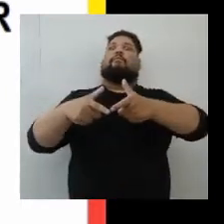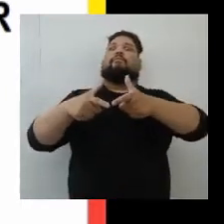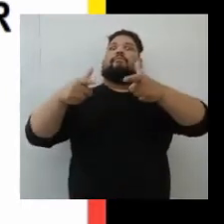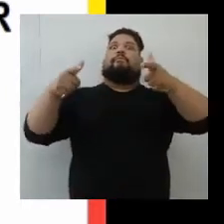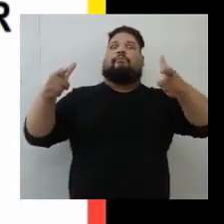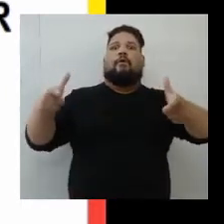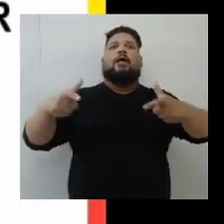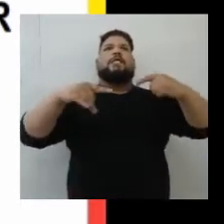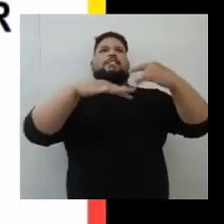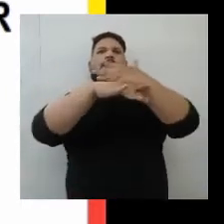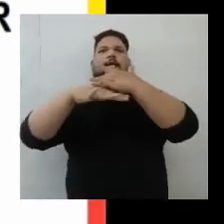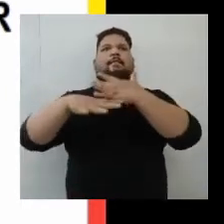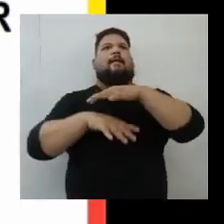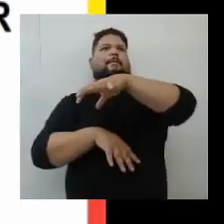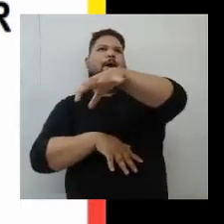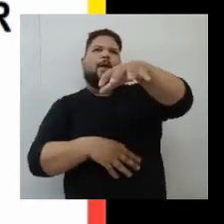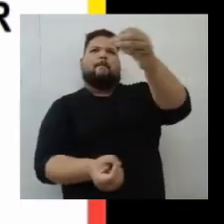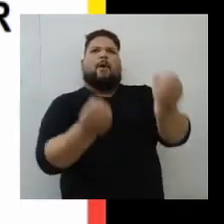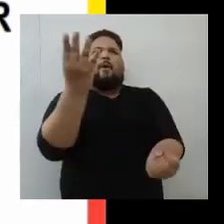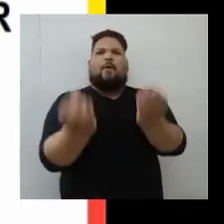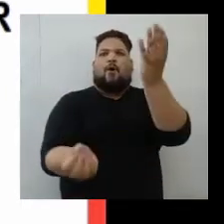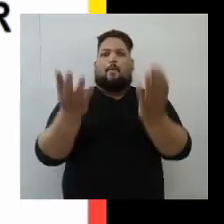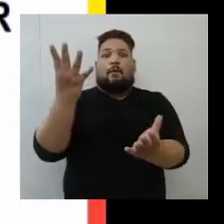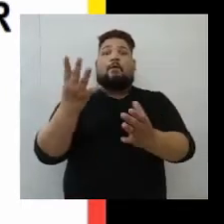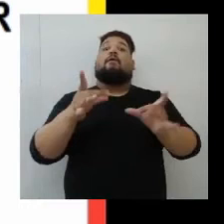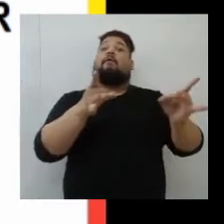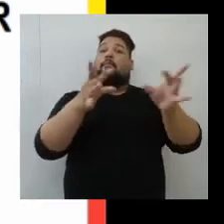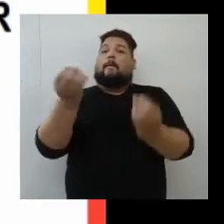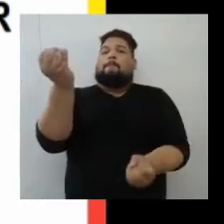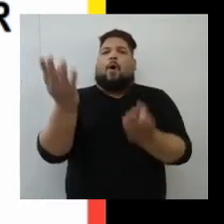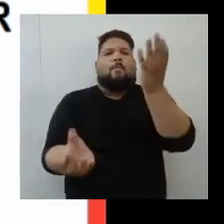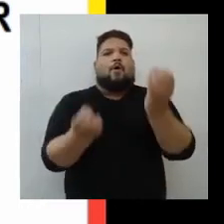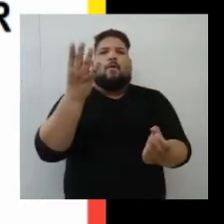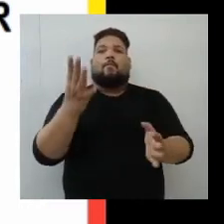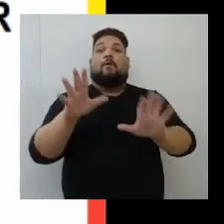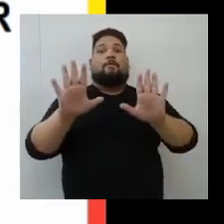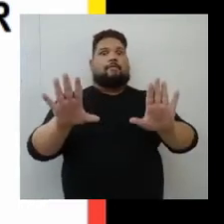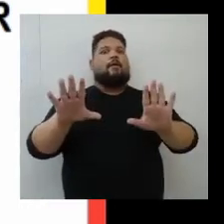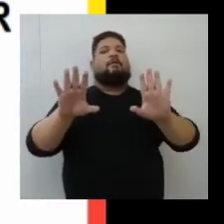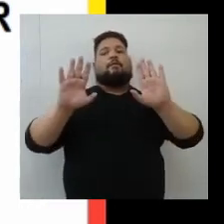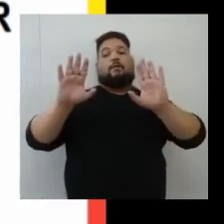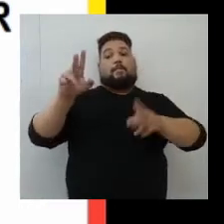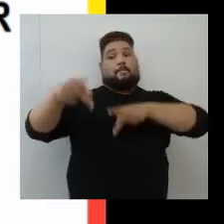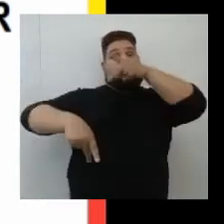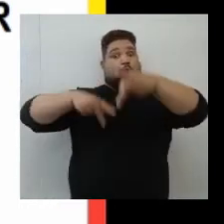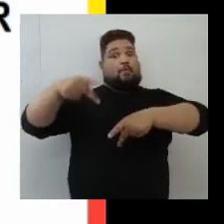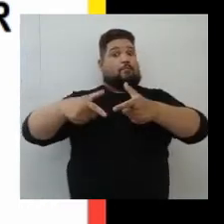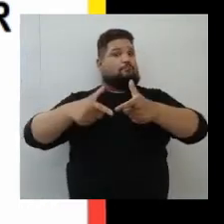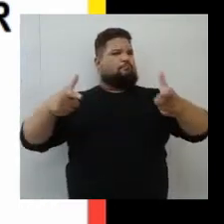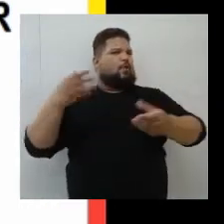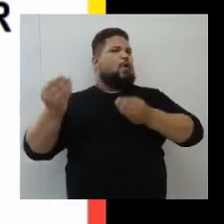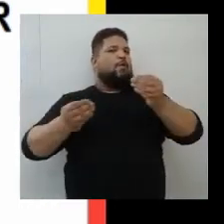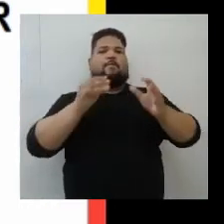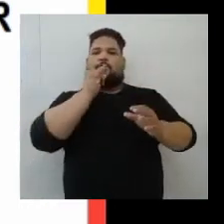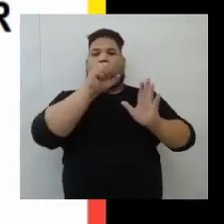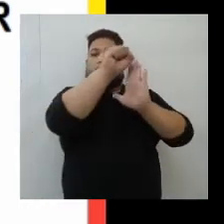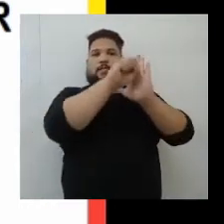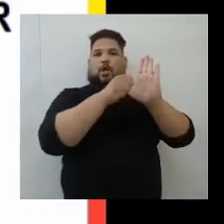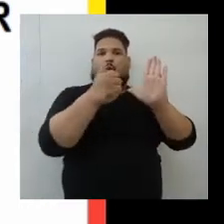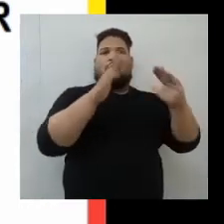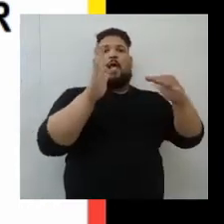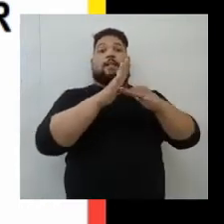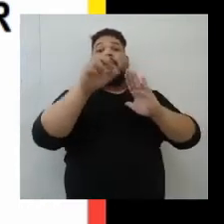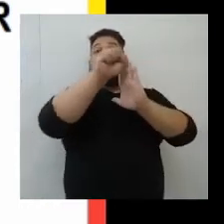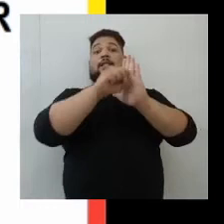cidades e o comércio renasceram. Esse crescimento populacional eu quero destacar. Para você ter ideia, do século XI para o século